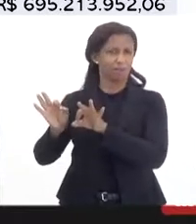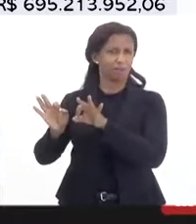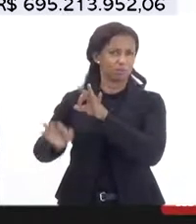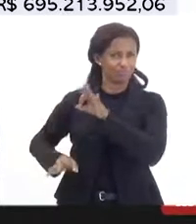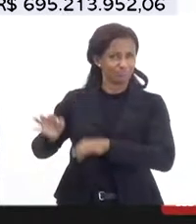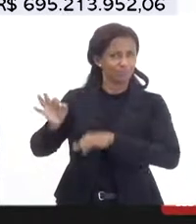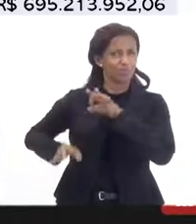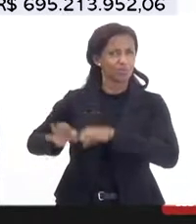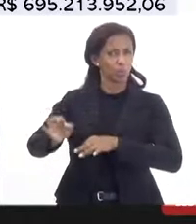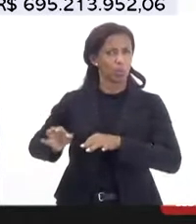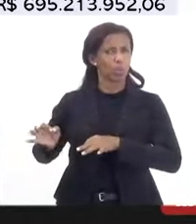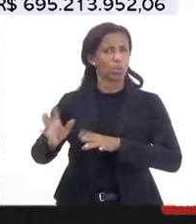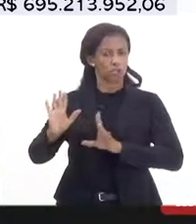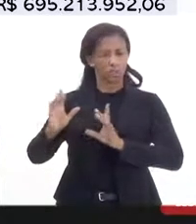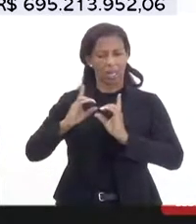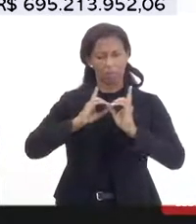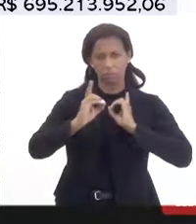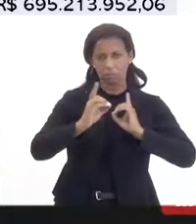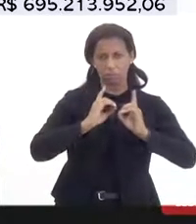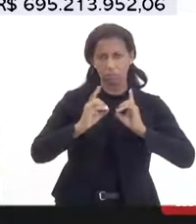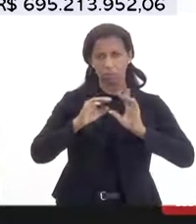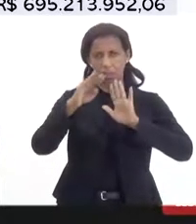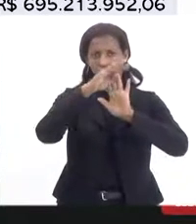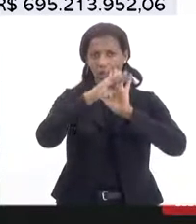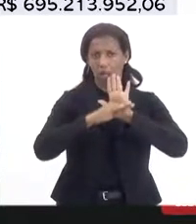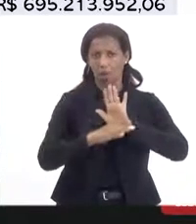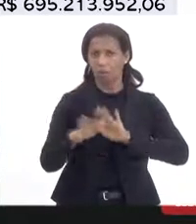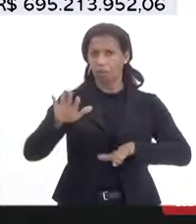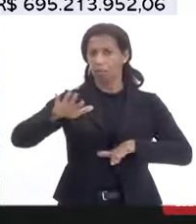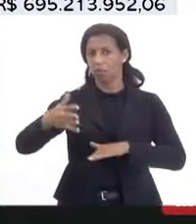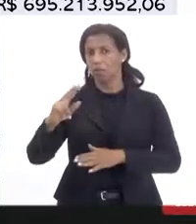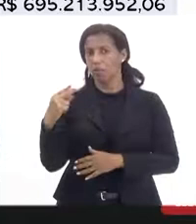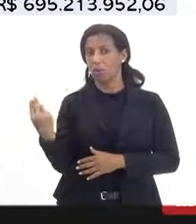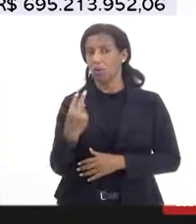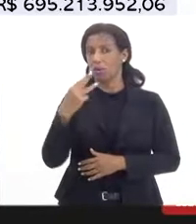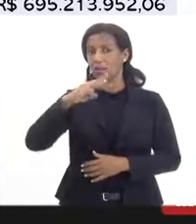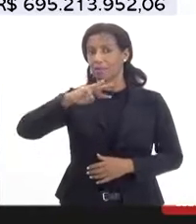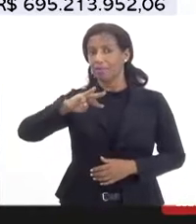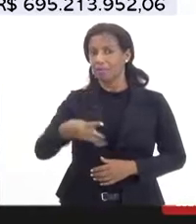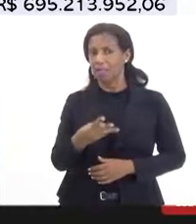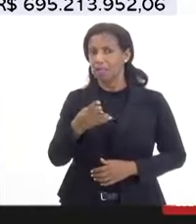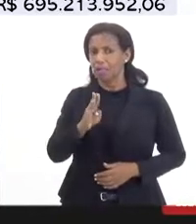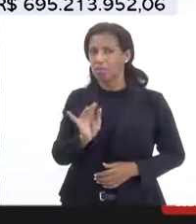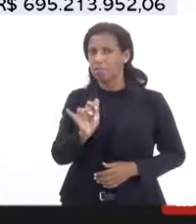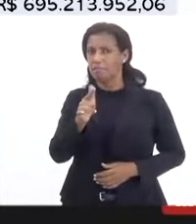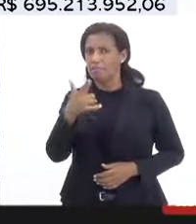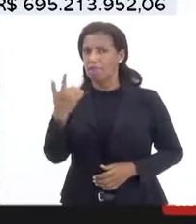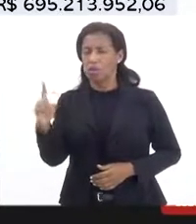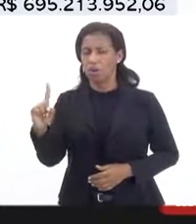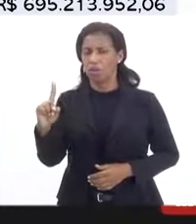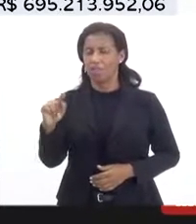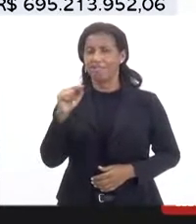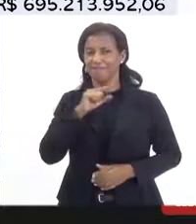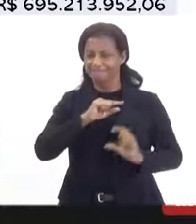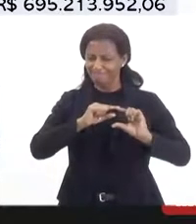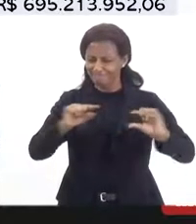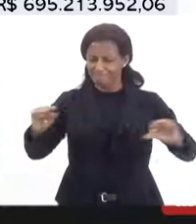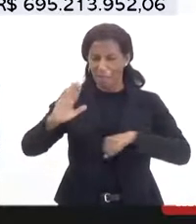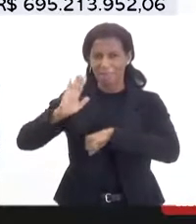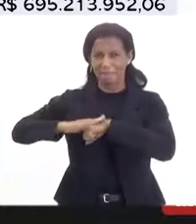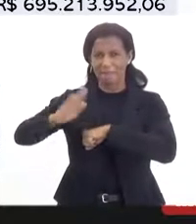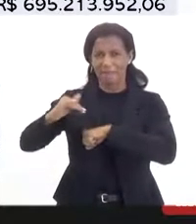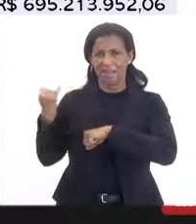ativa hoje atualizado na ordem de 3 bilhões e 200. Talvez seja o processo mais